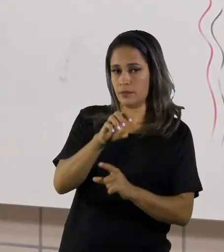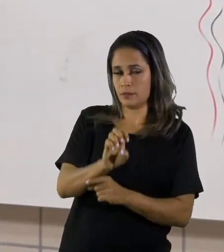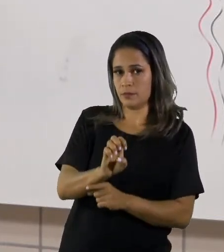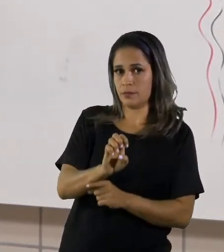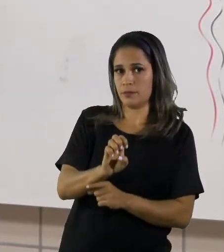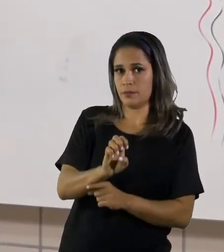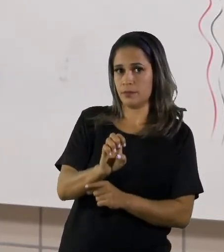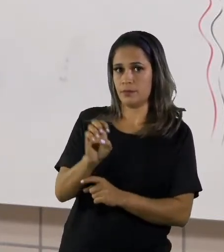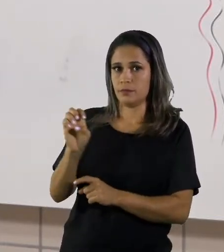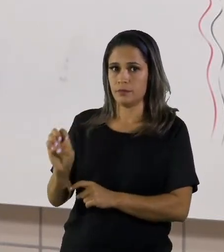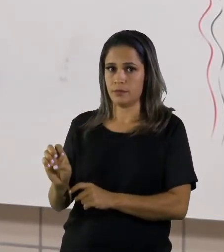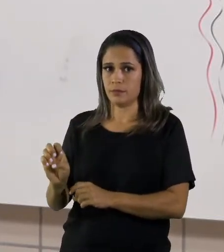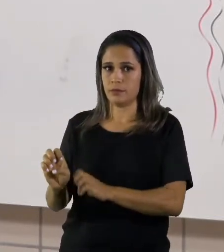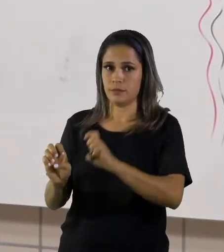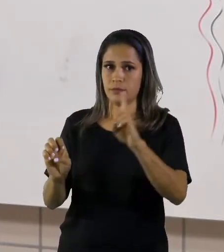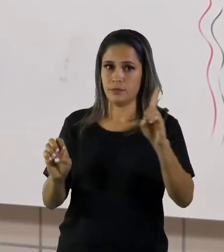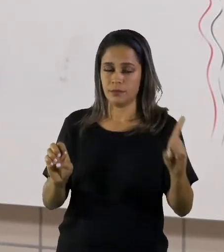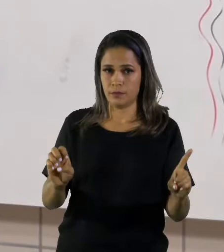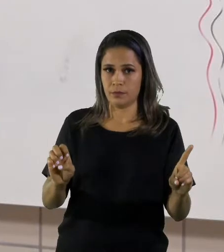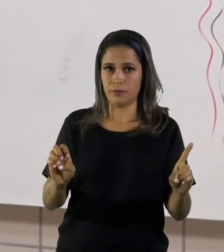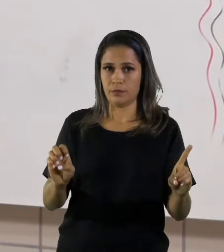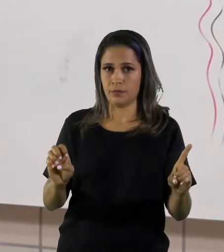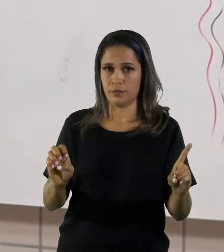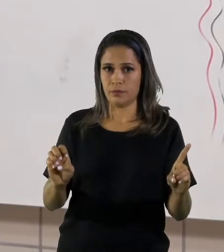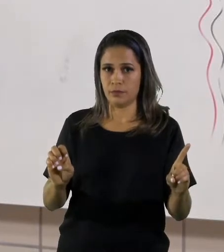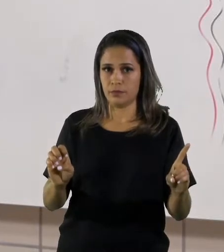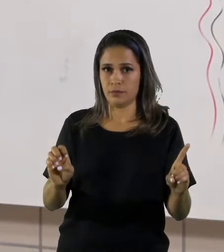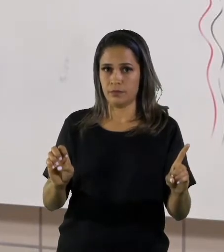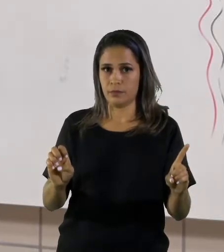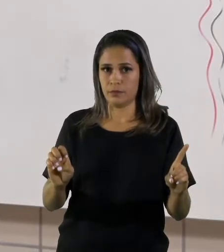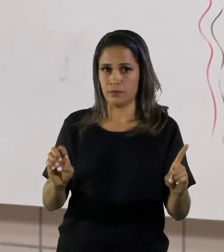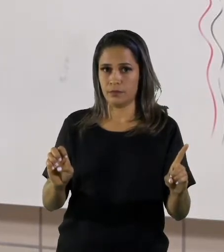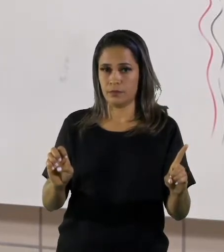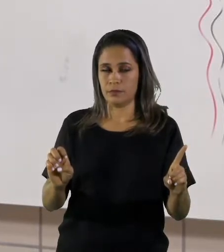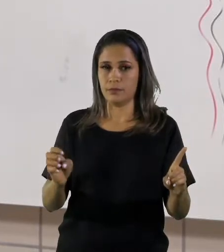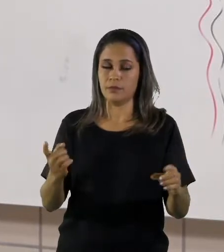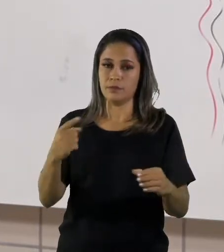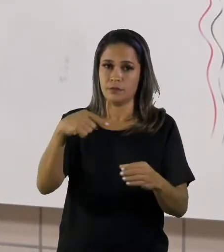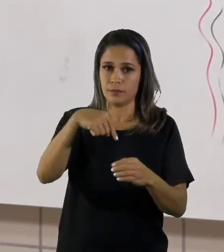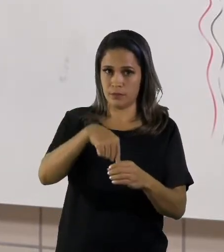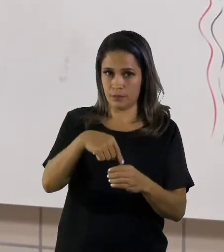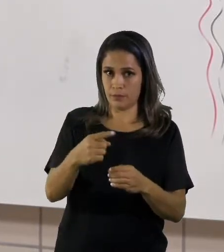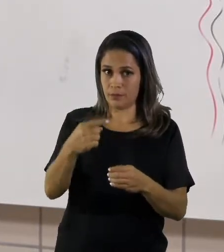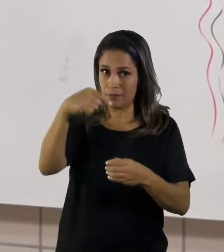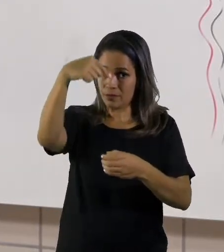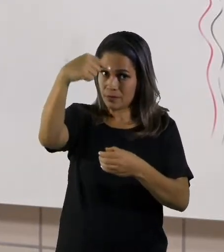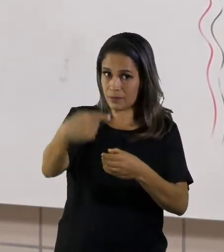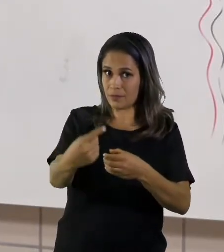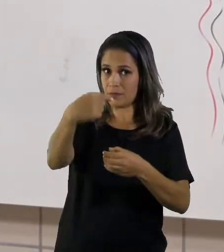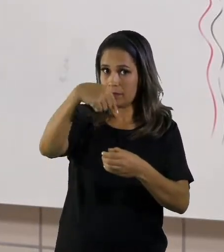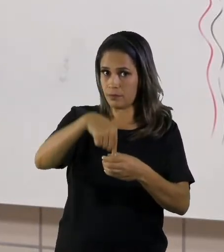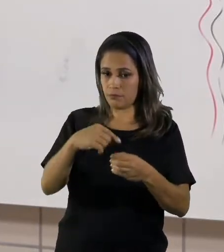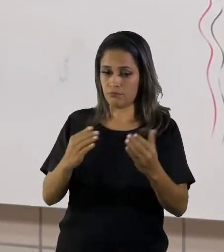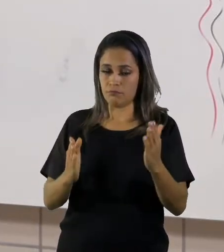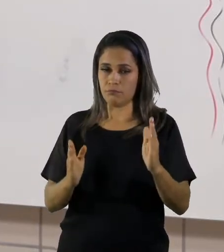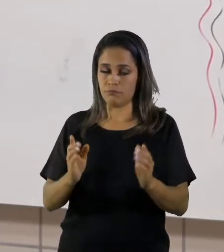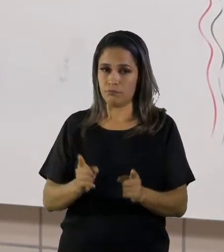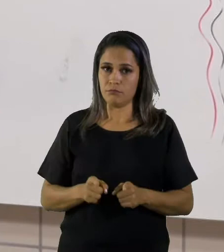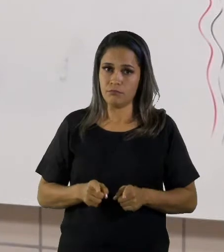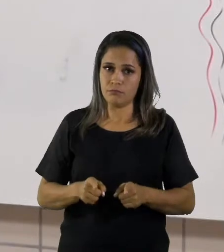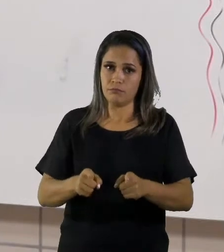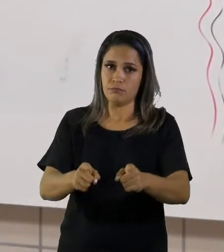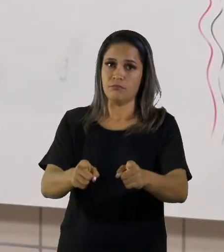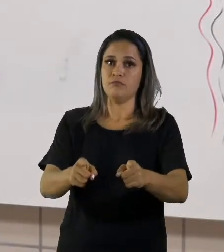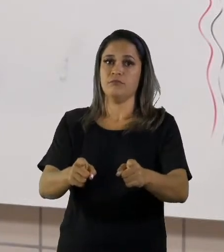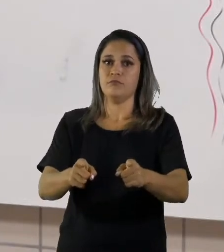Esquerda e direita está alternado, não é isso? Interno entre as duas retas paralelas. Então,